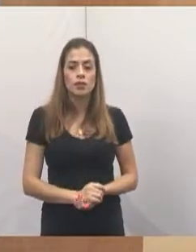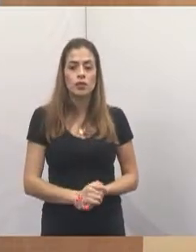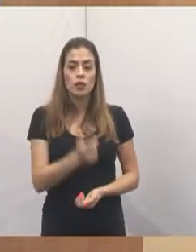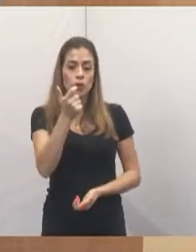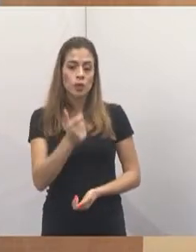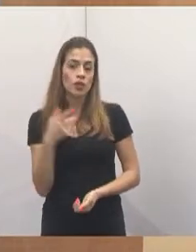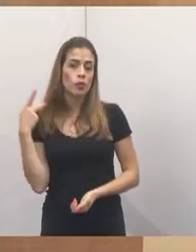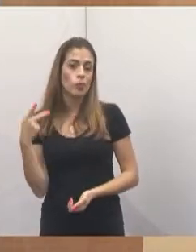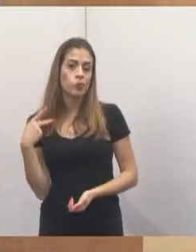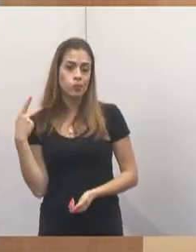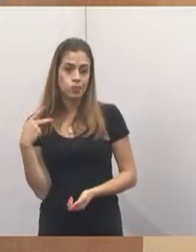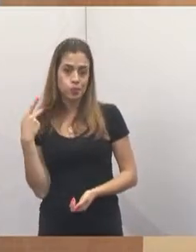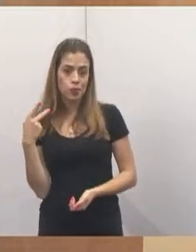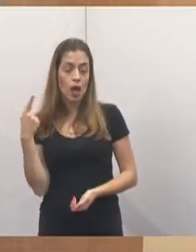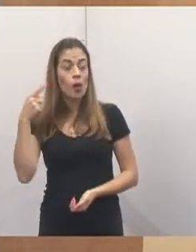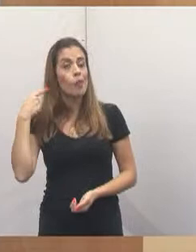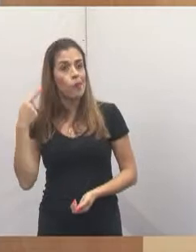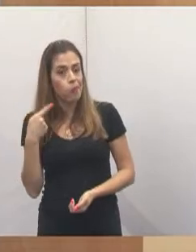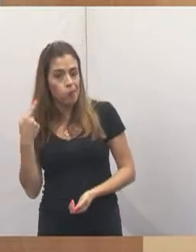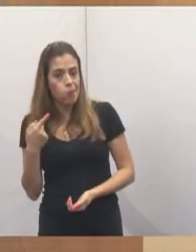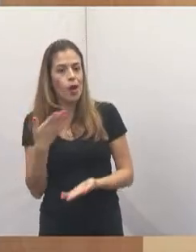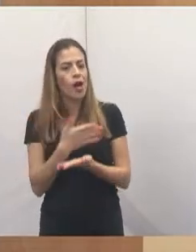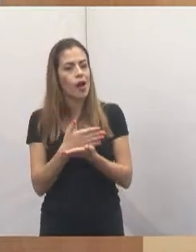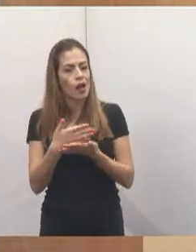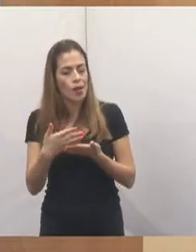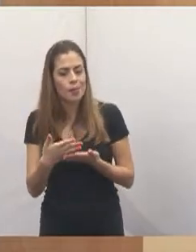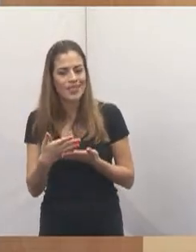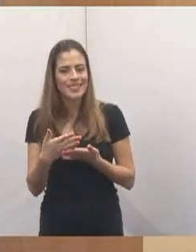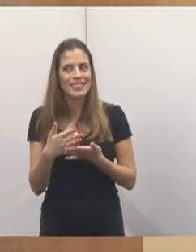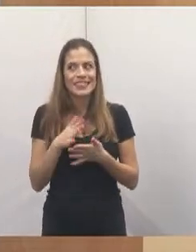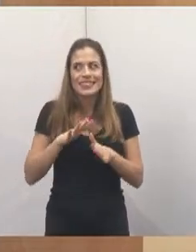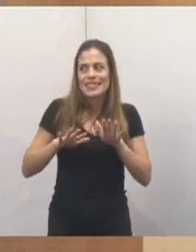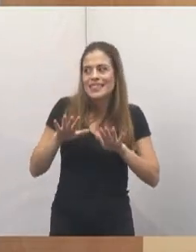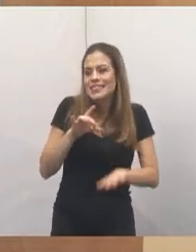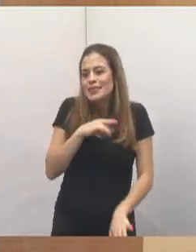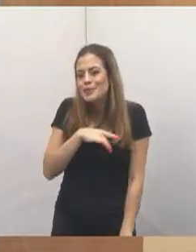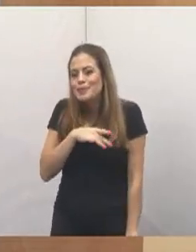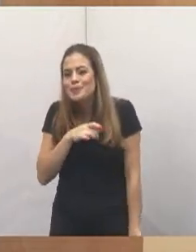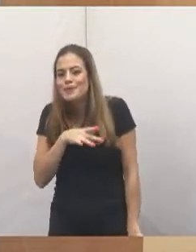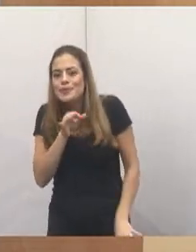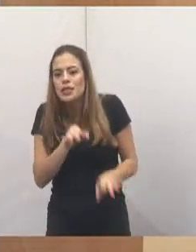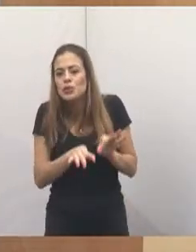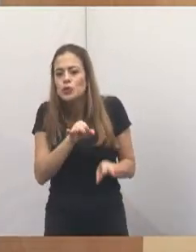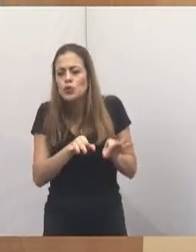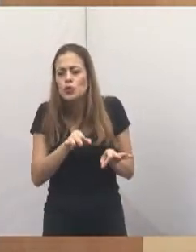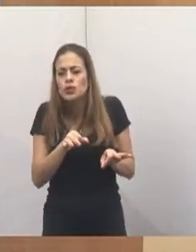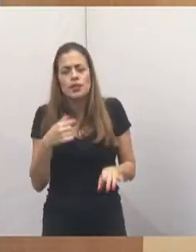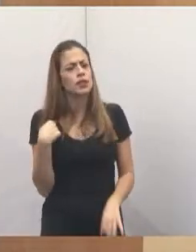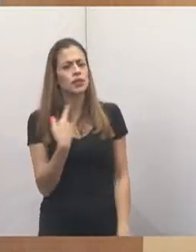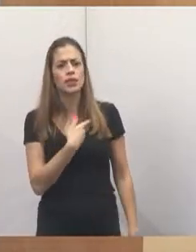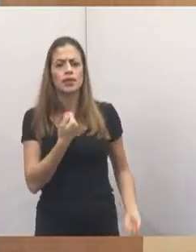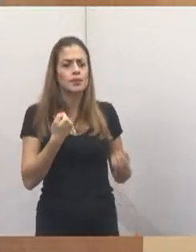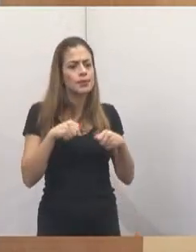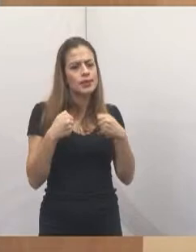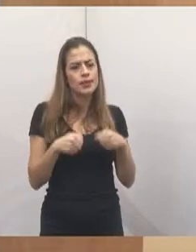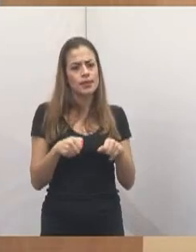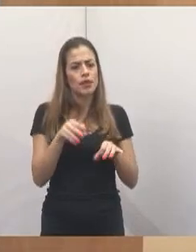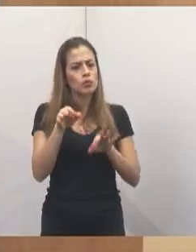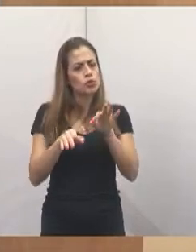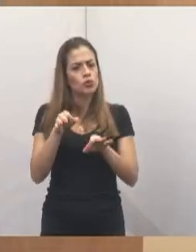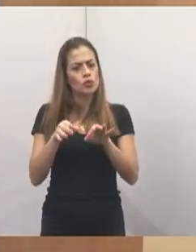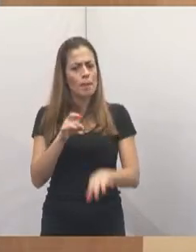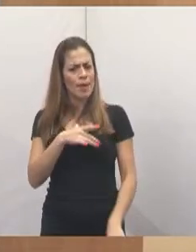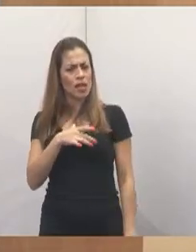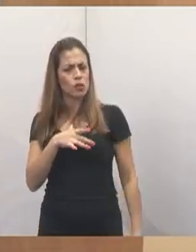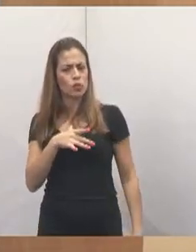advogado iniciante, sempre tinha receio de ir nas audiências, medo do juiz. Nós não precisamos ter medo de juiz, nós precisamos ter respeito,